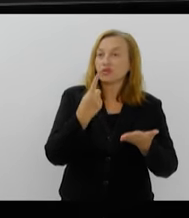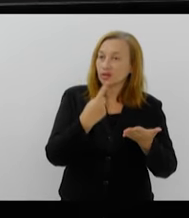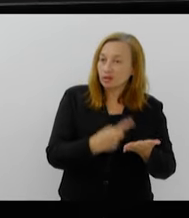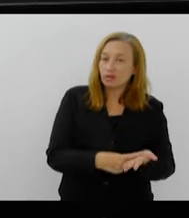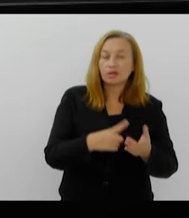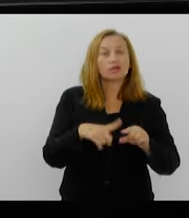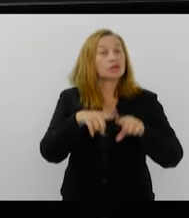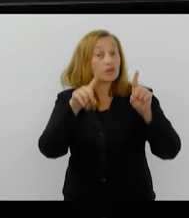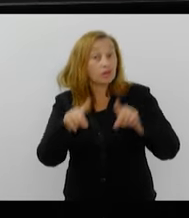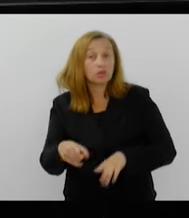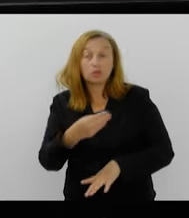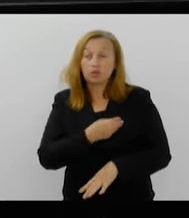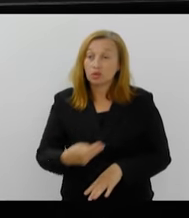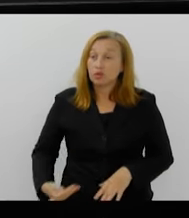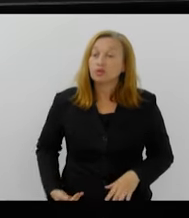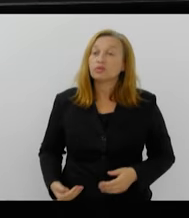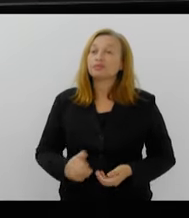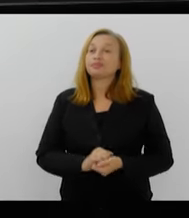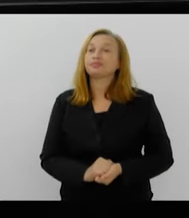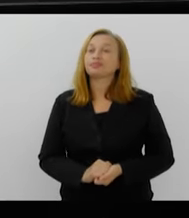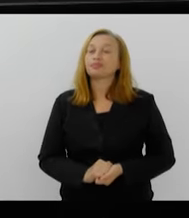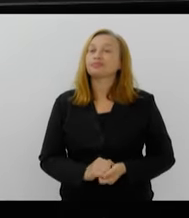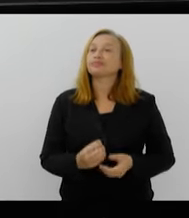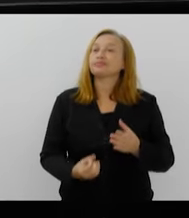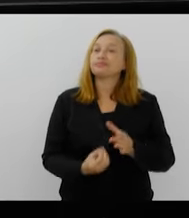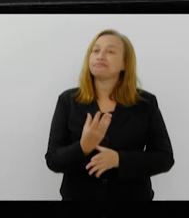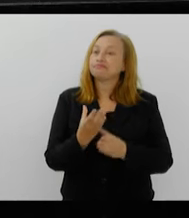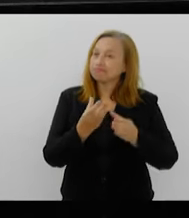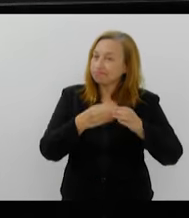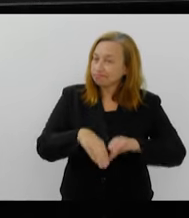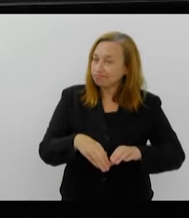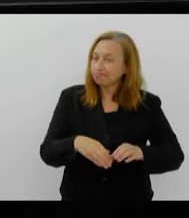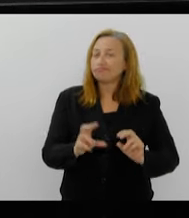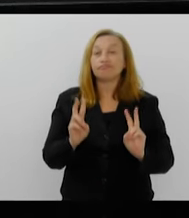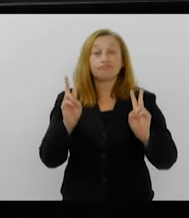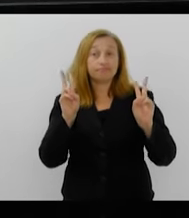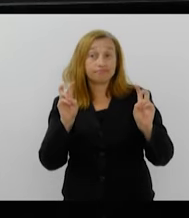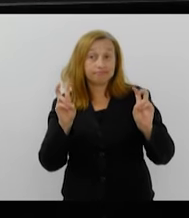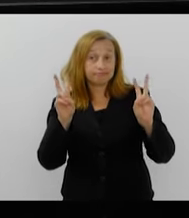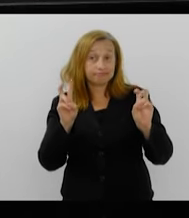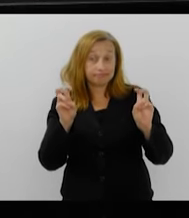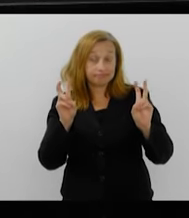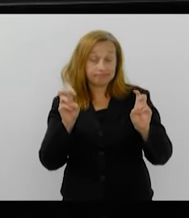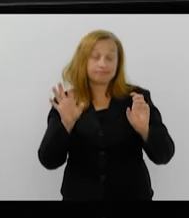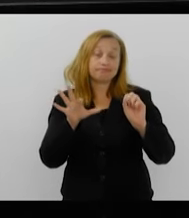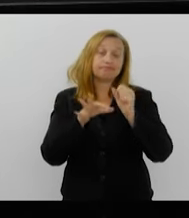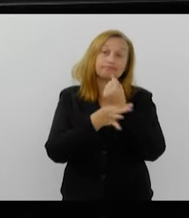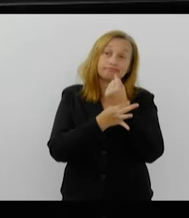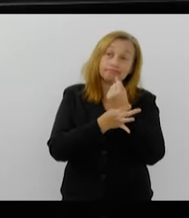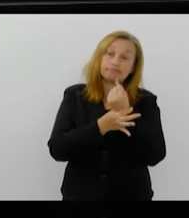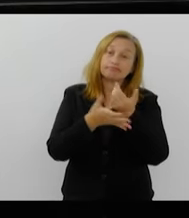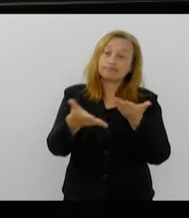servidores públicos, com a realização dos concursos, com a questão de garantir o